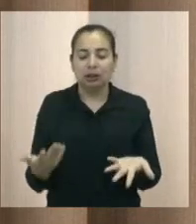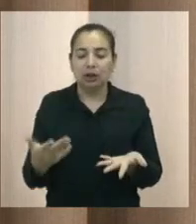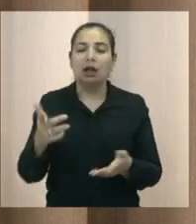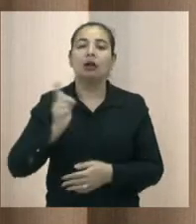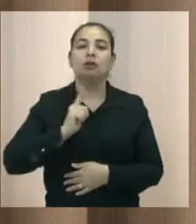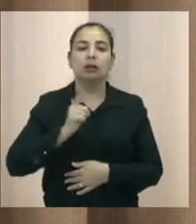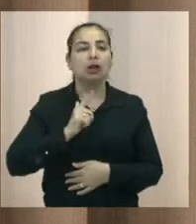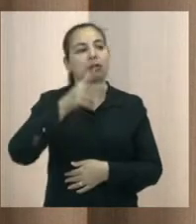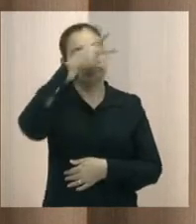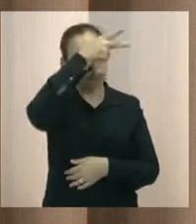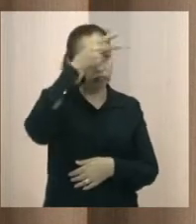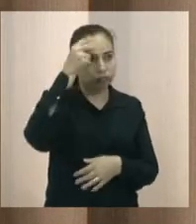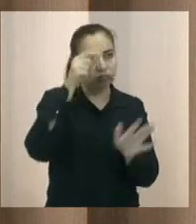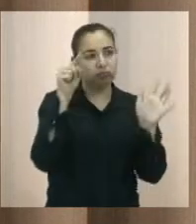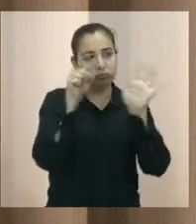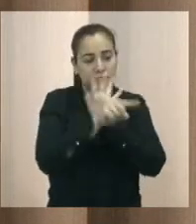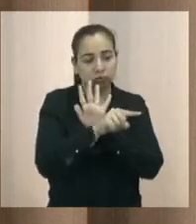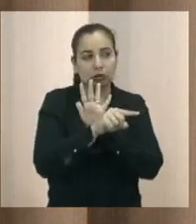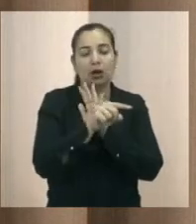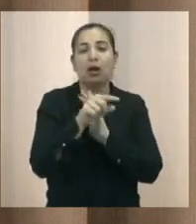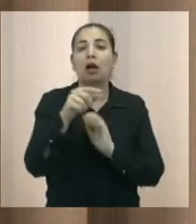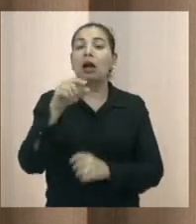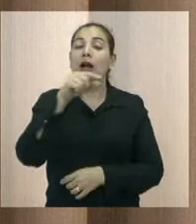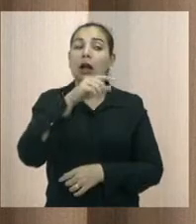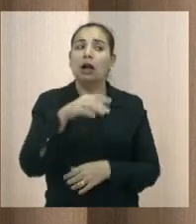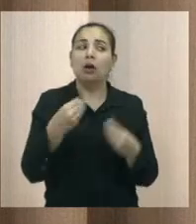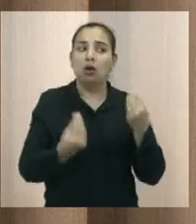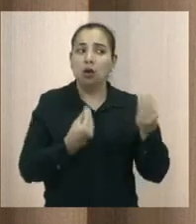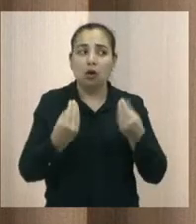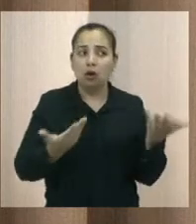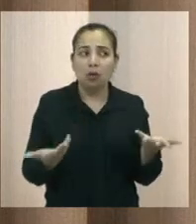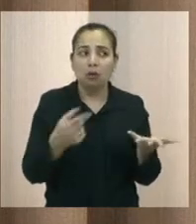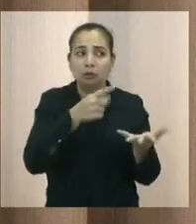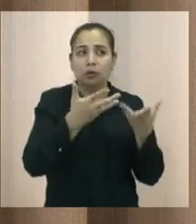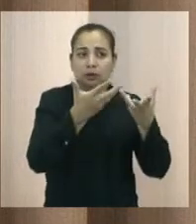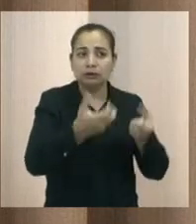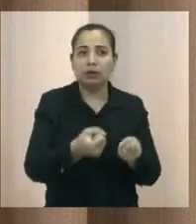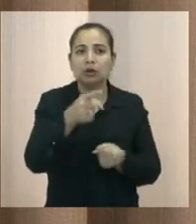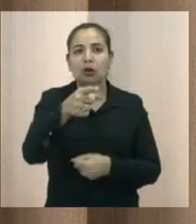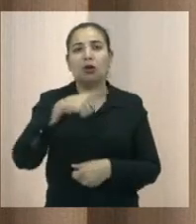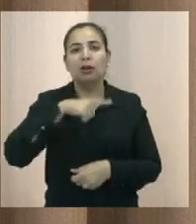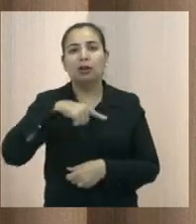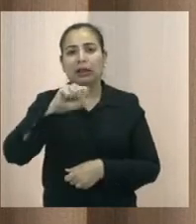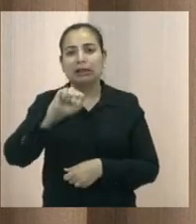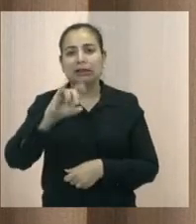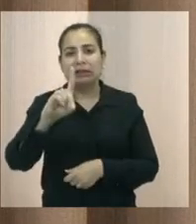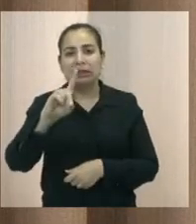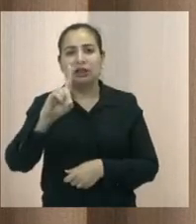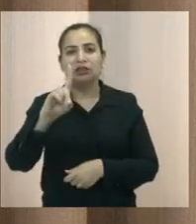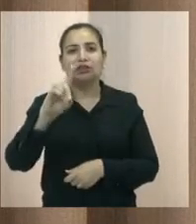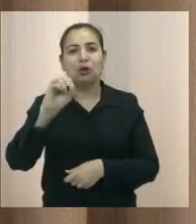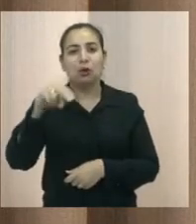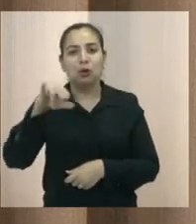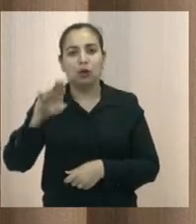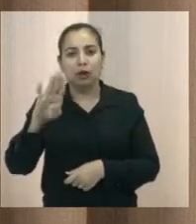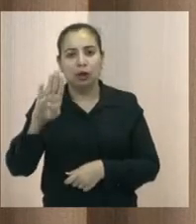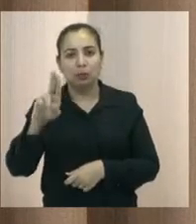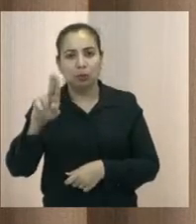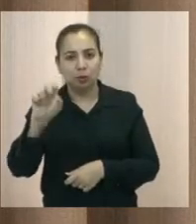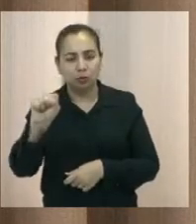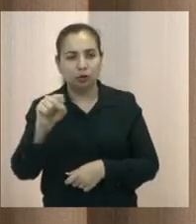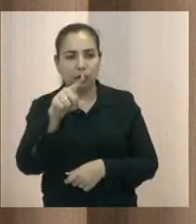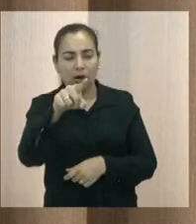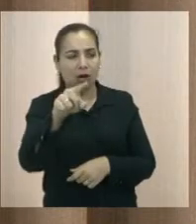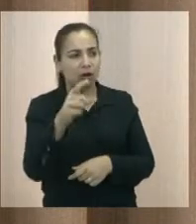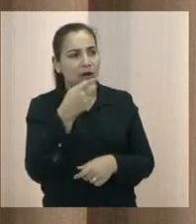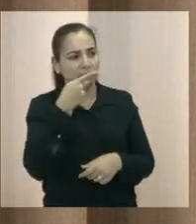de ônibus, algo que foi imposto pelo Sindônibus, você ter que pagar só com cartão e não pagar mais com dinheiro, o que é uma